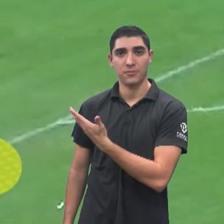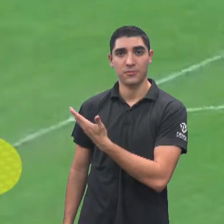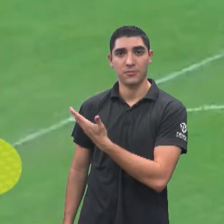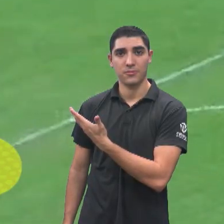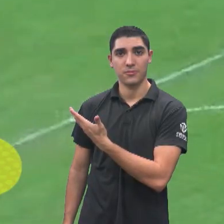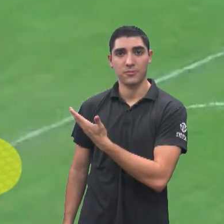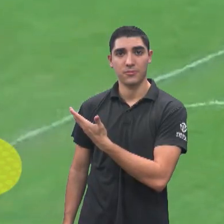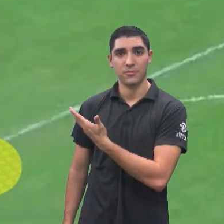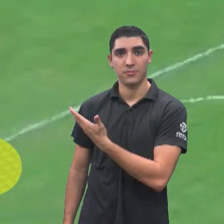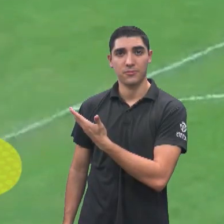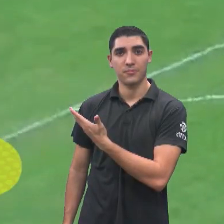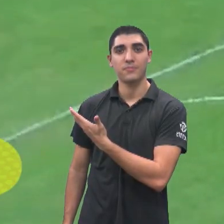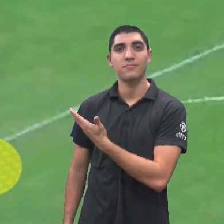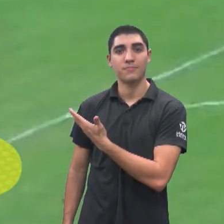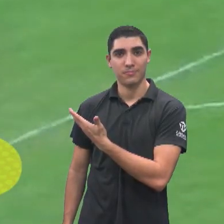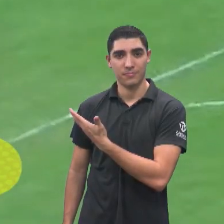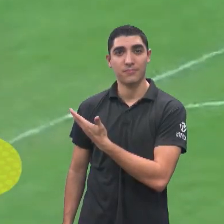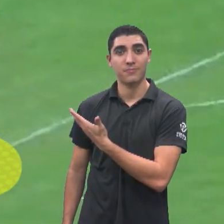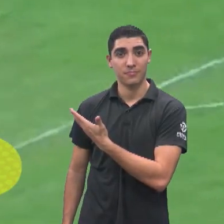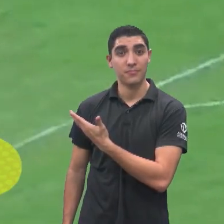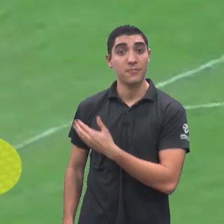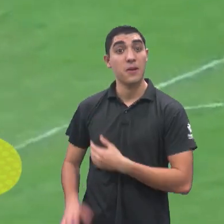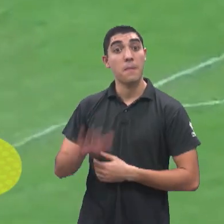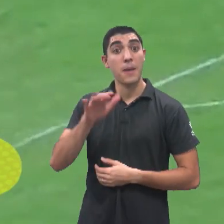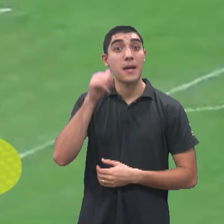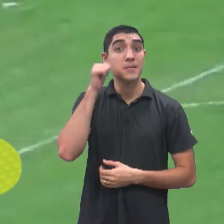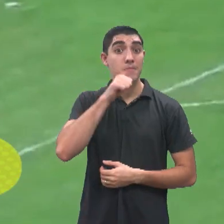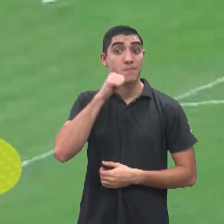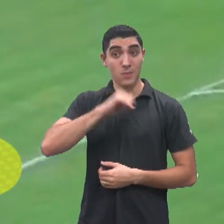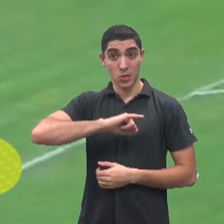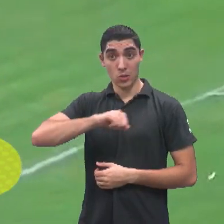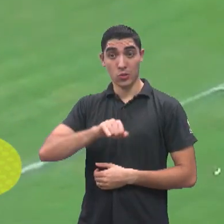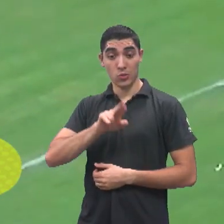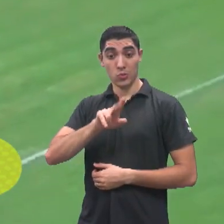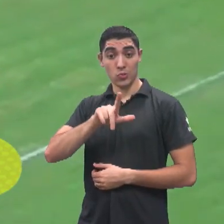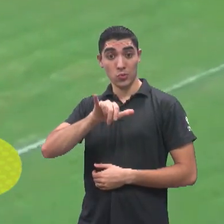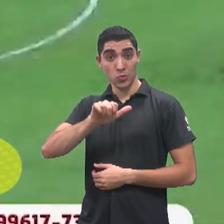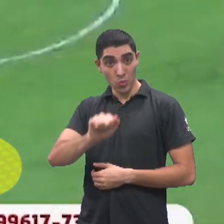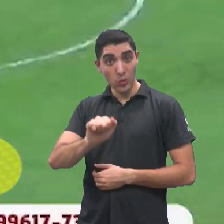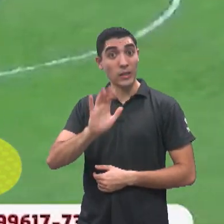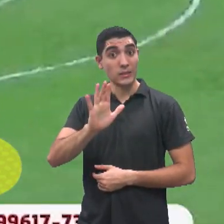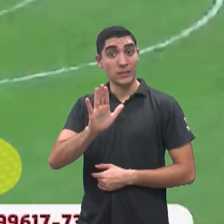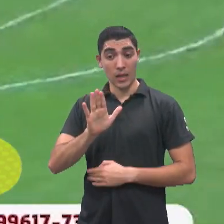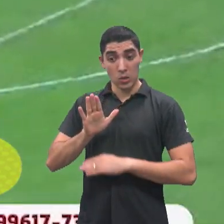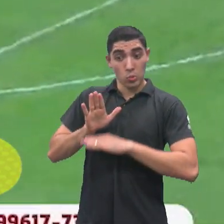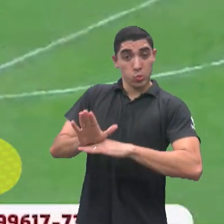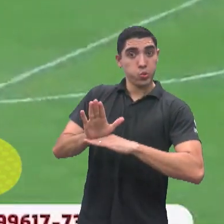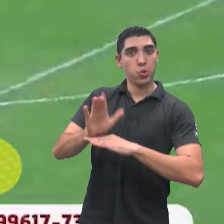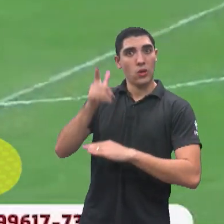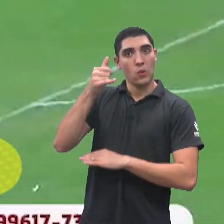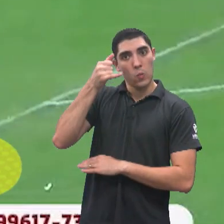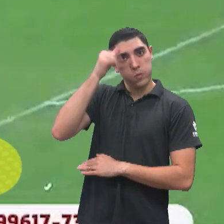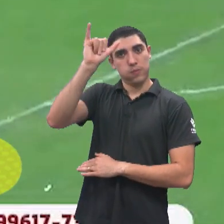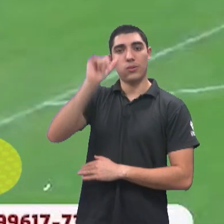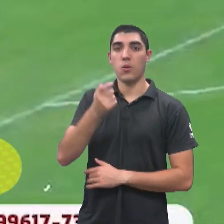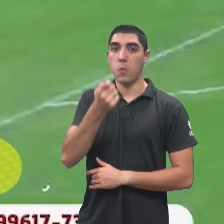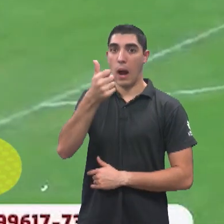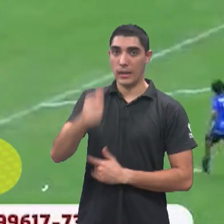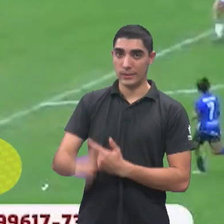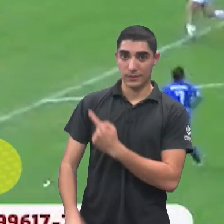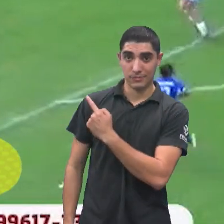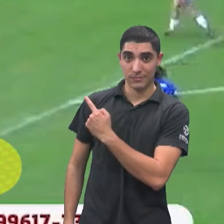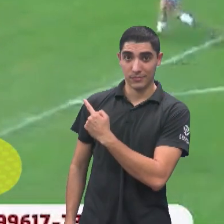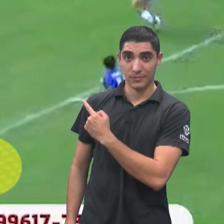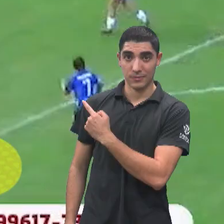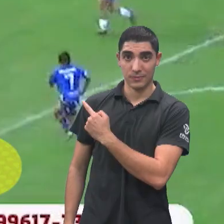fazer, só que a Júlia Goulart salvou o São José 2 vezes de tomar o terceiro. Na jogada de Cacau, Edilene